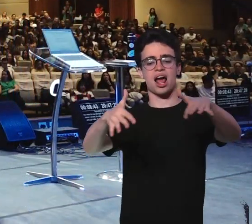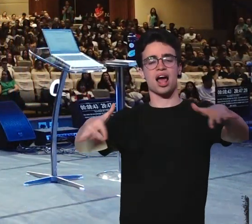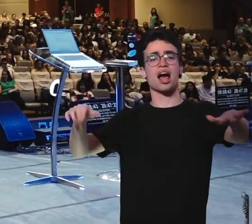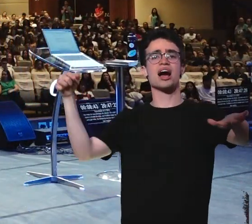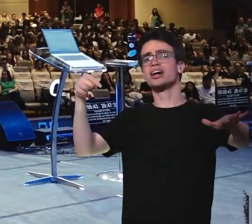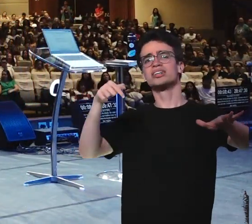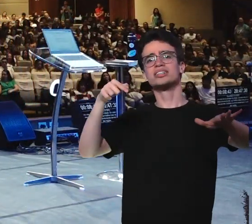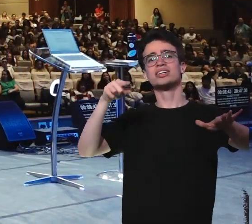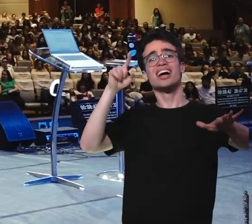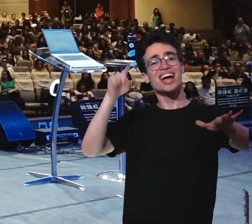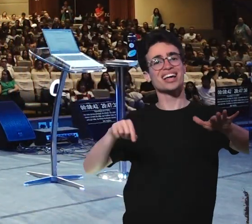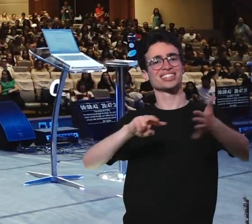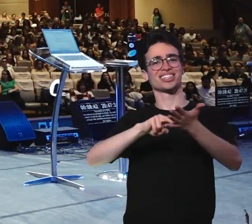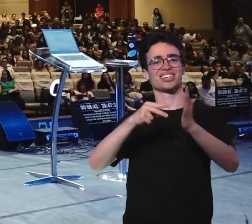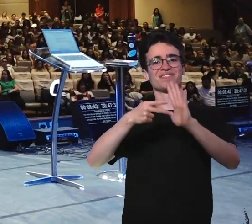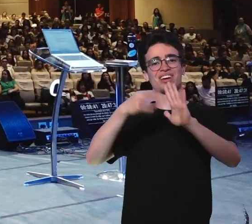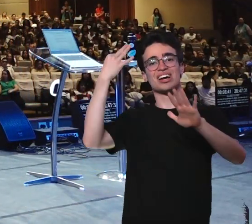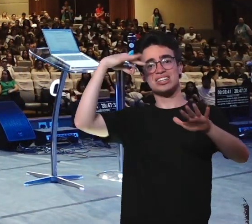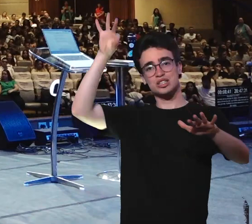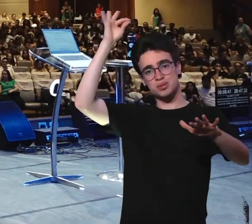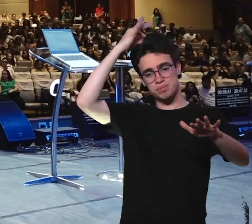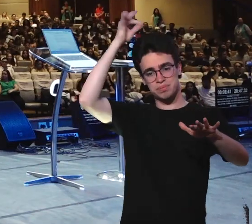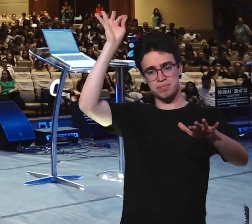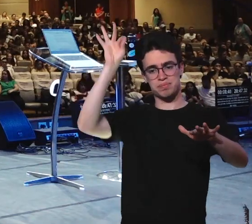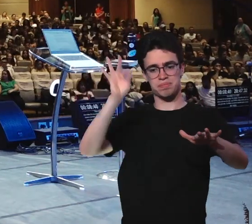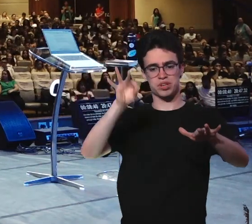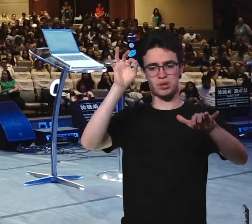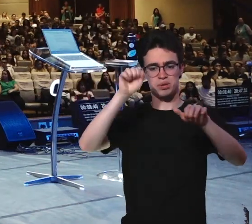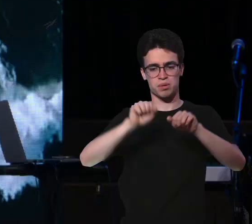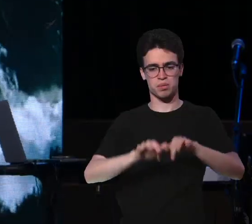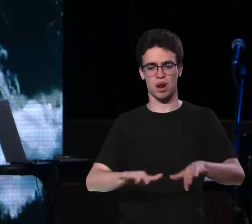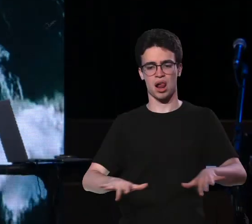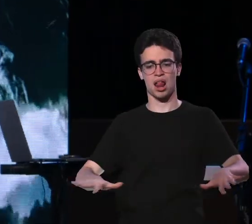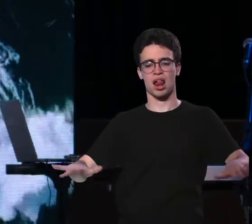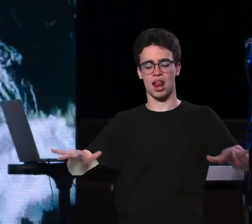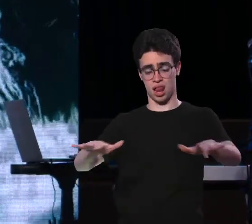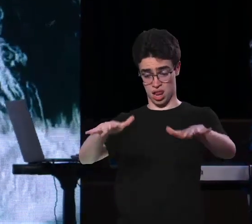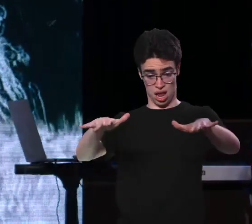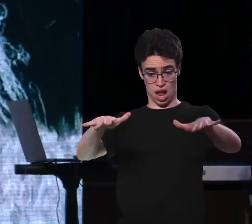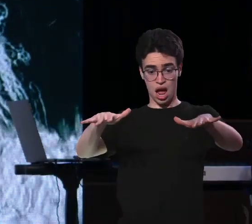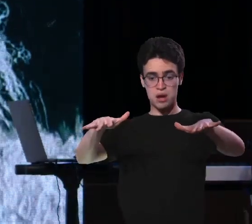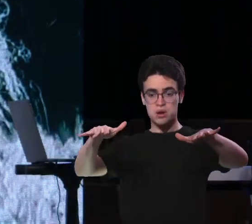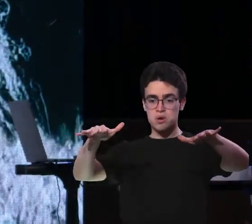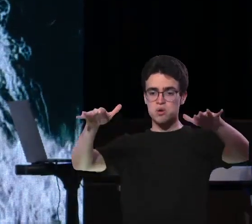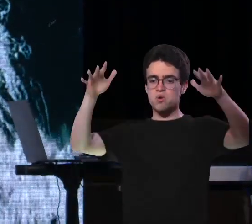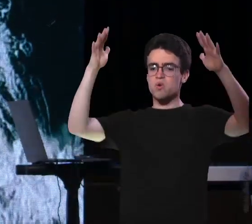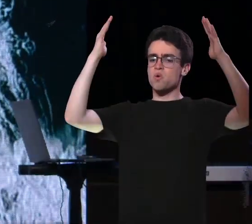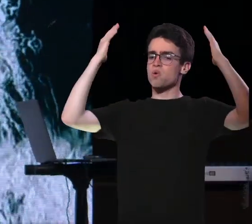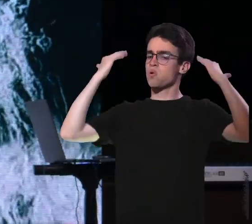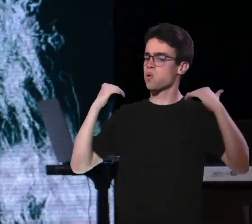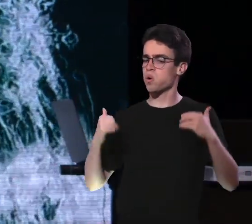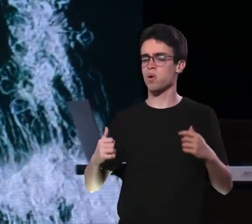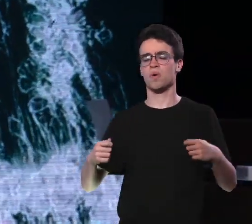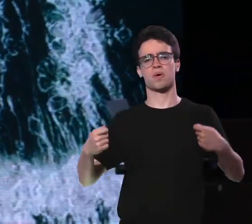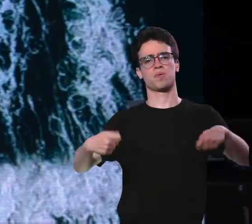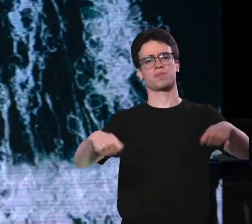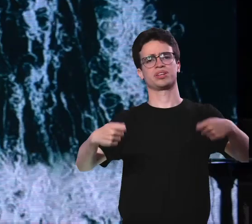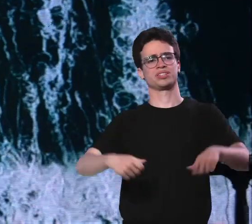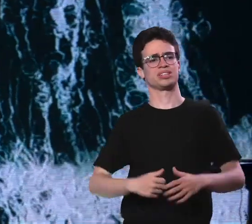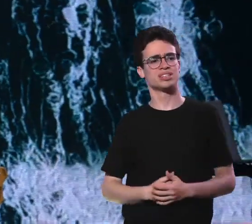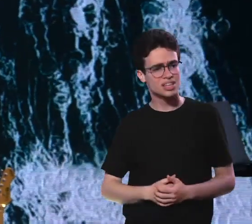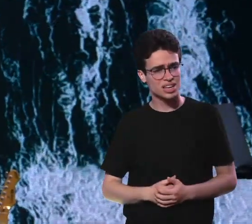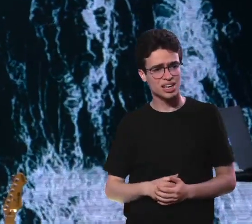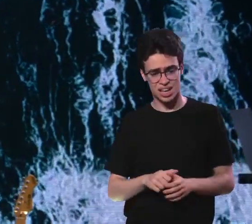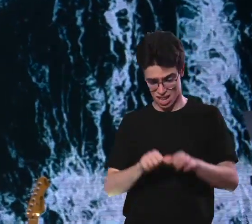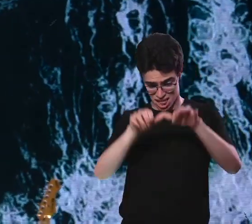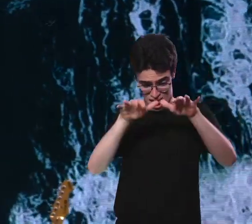como águas. E eu e você precisamos mergulhar nessas águas. A primeira coisa é que ela está